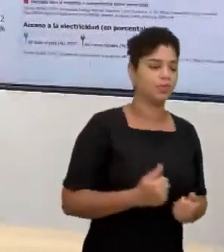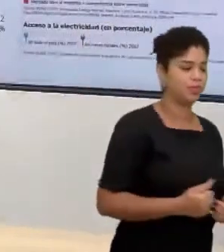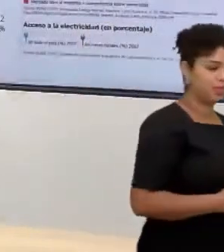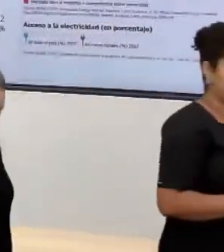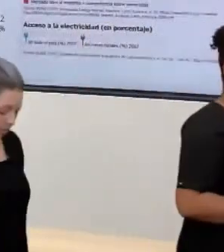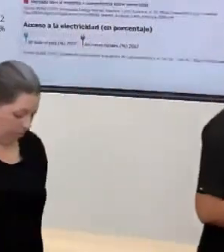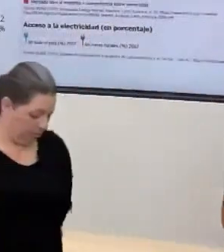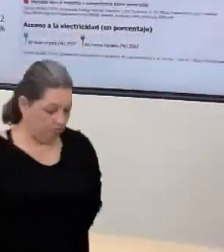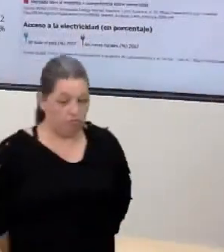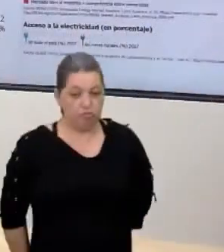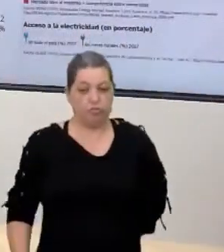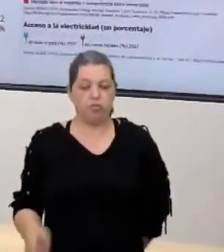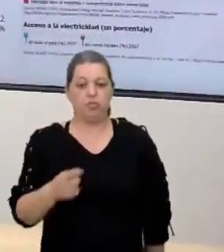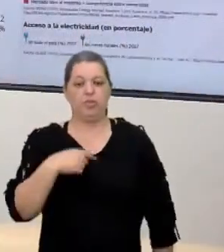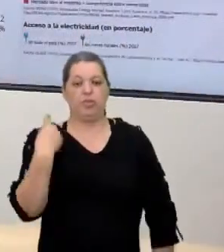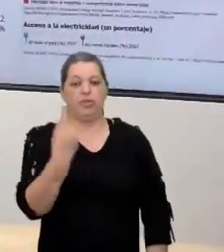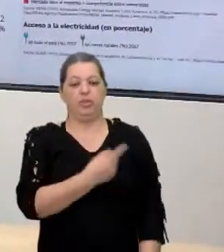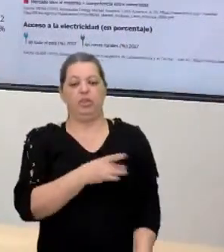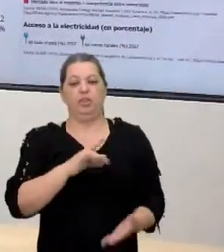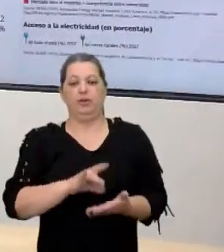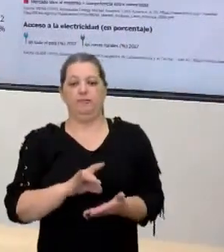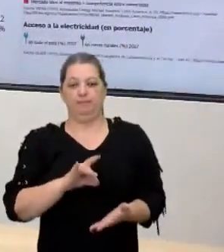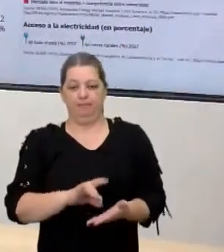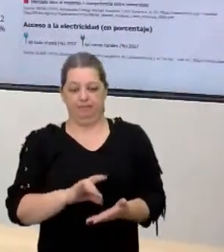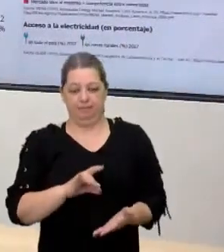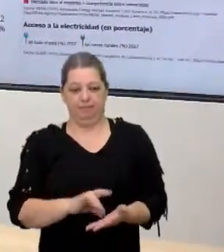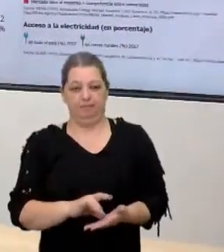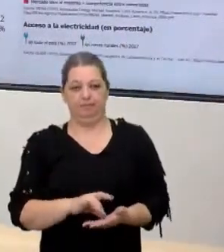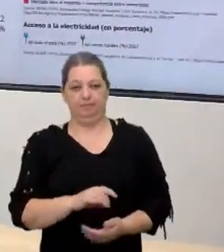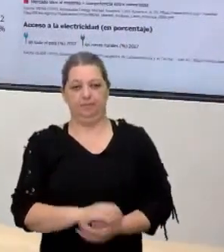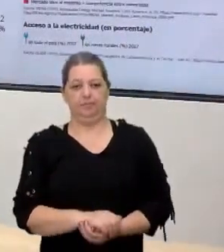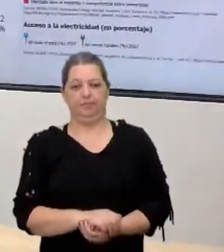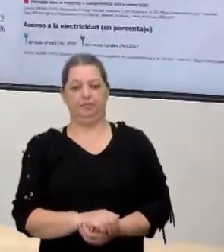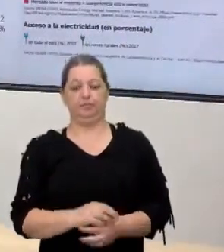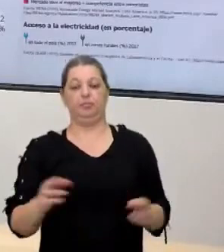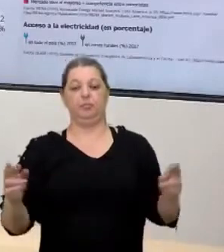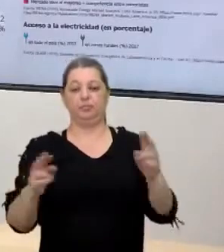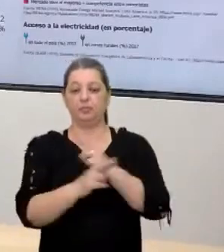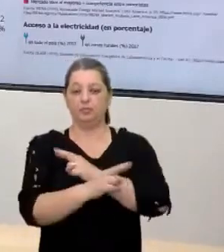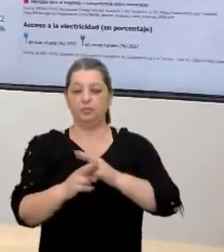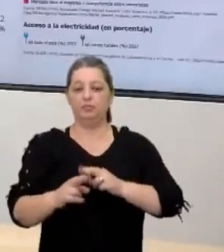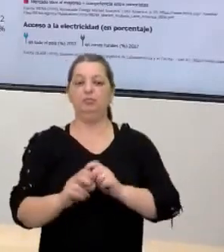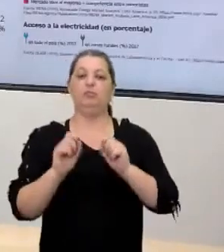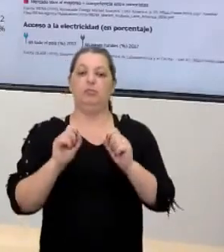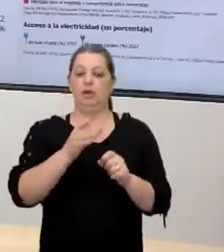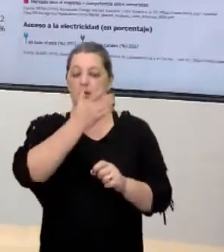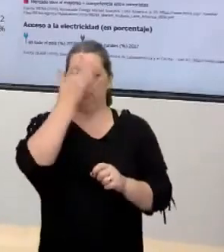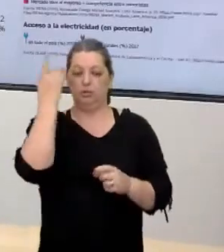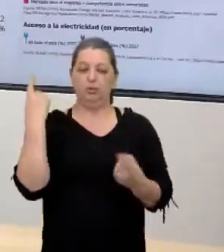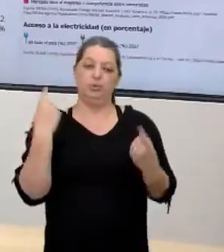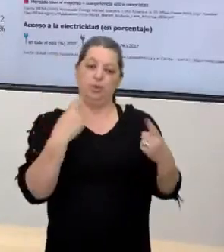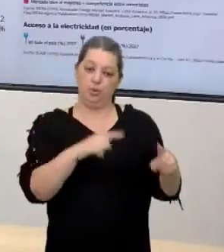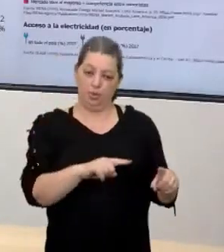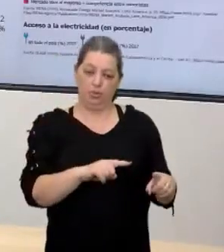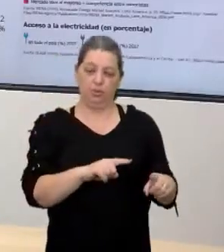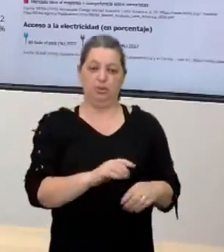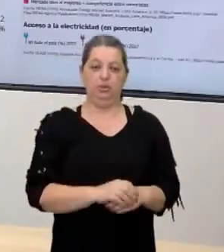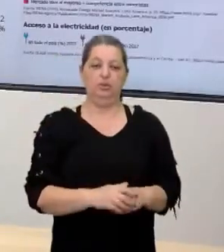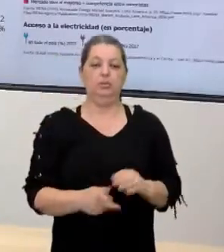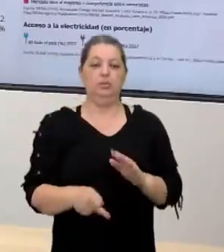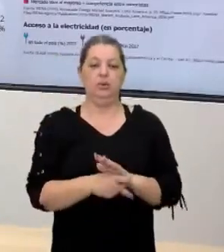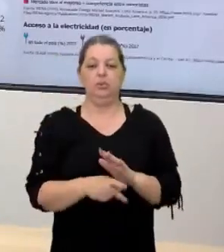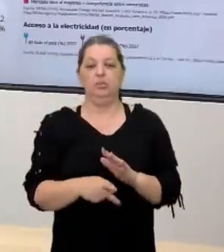Então, na realidade, a gente mostrou esse vídeo para ter a relação de quem é contra, né, essa questão das